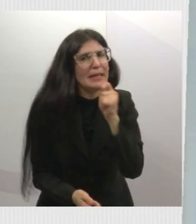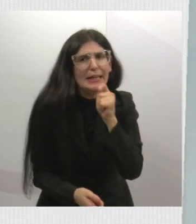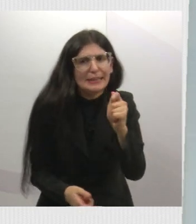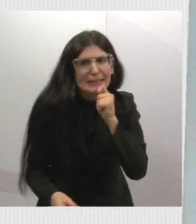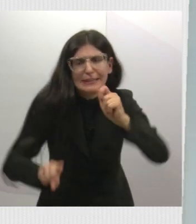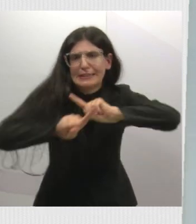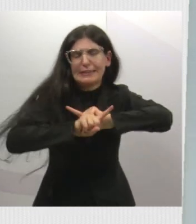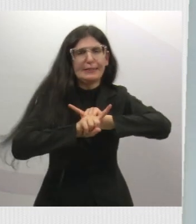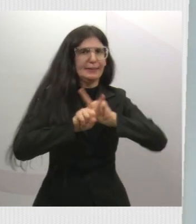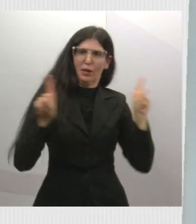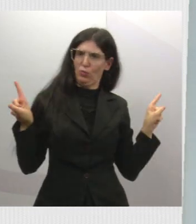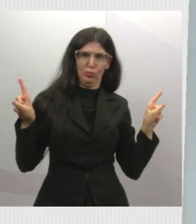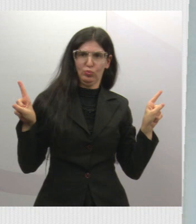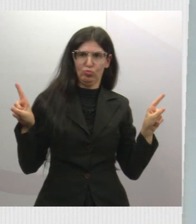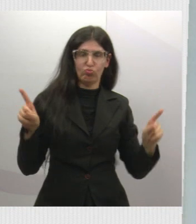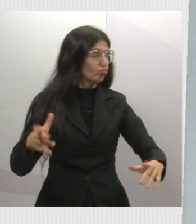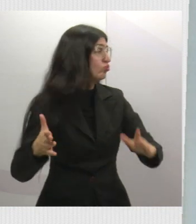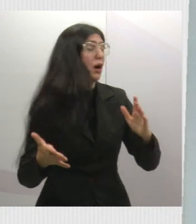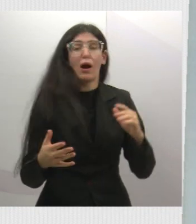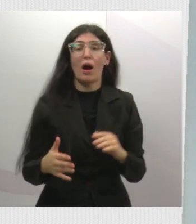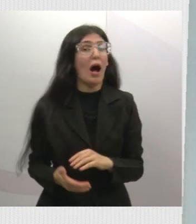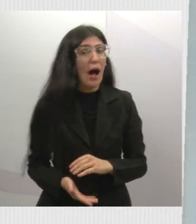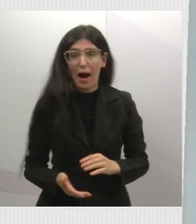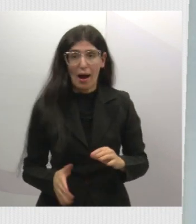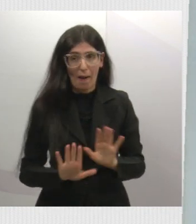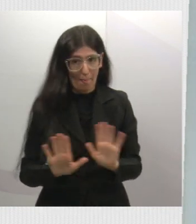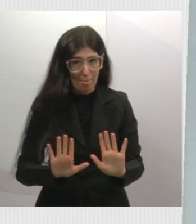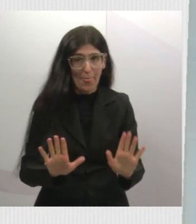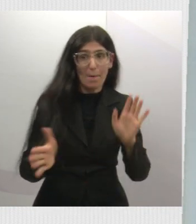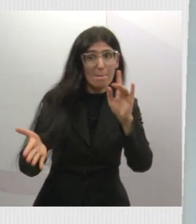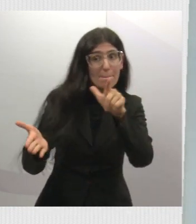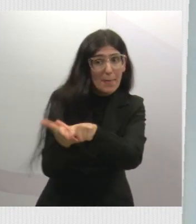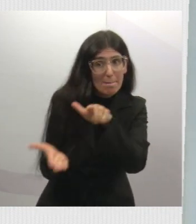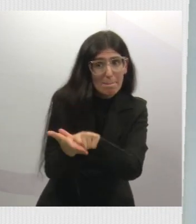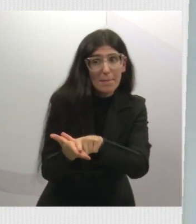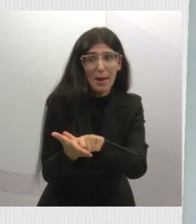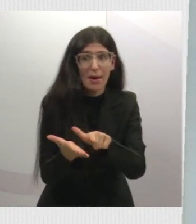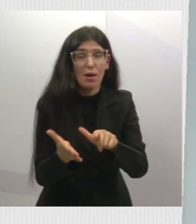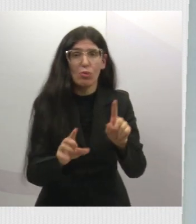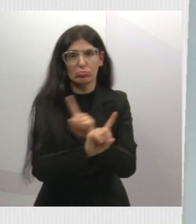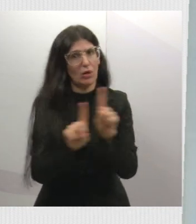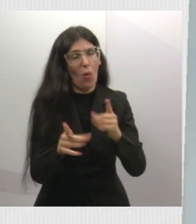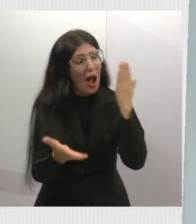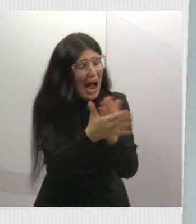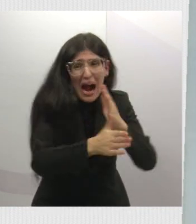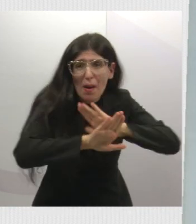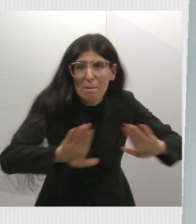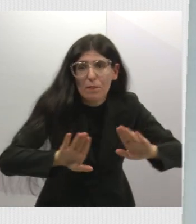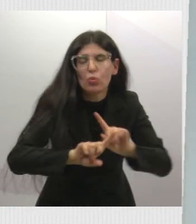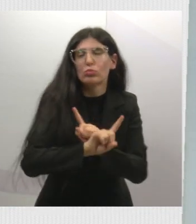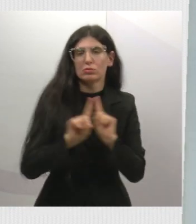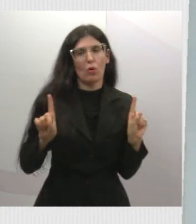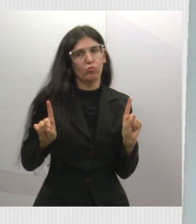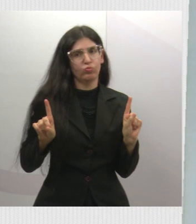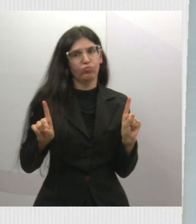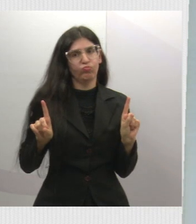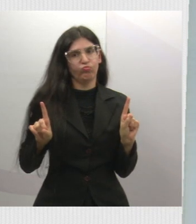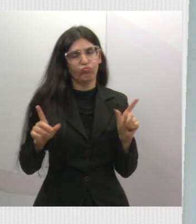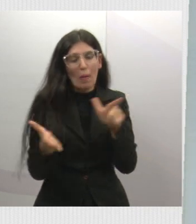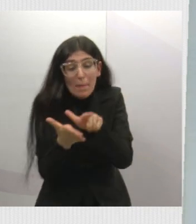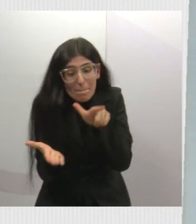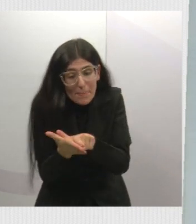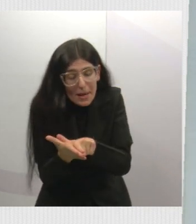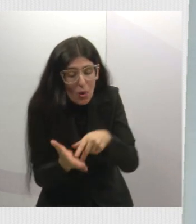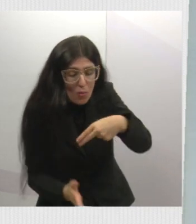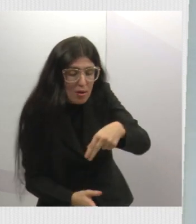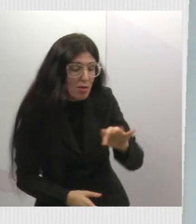É quando ainda não chegou até o final do exercício 2020 as